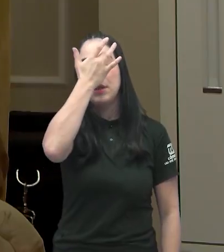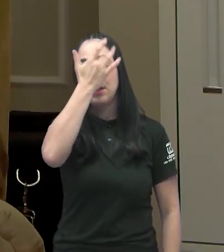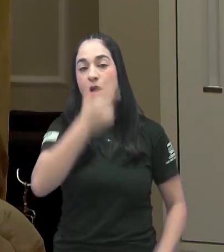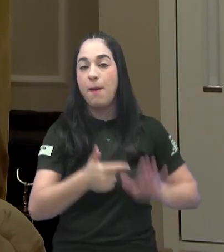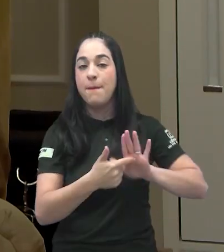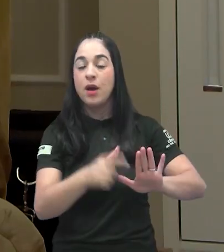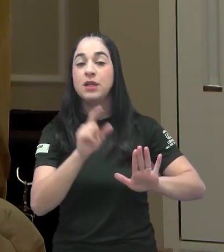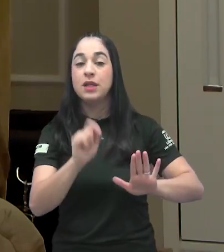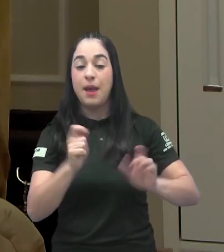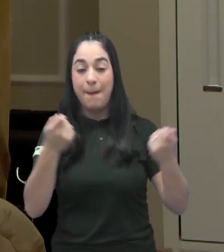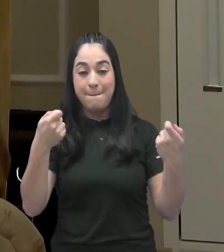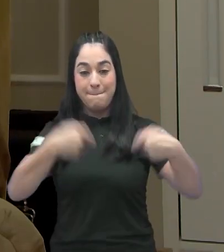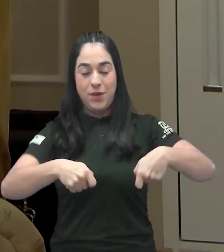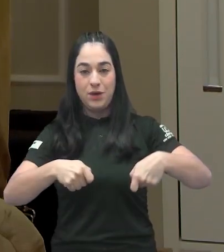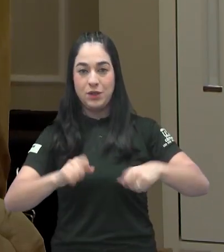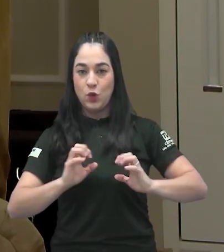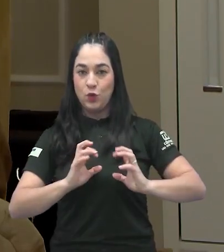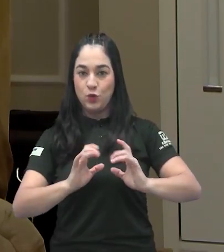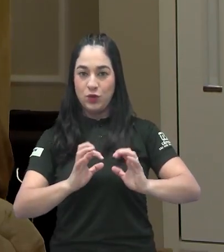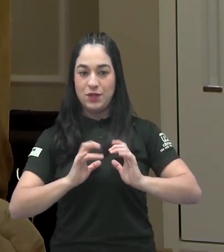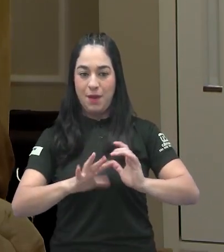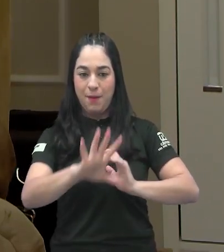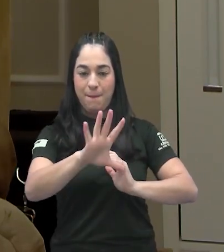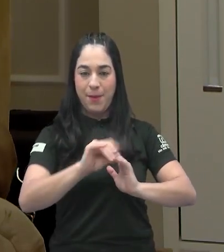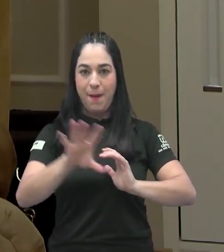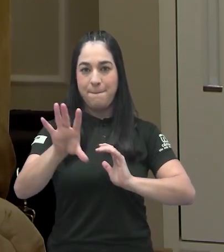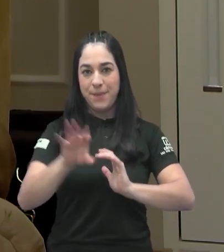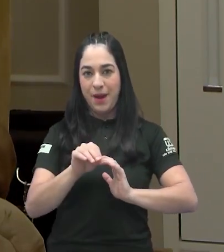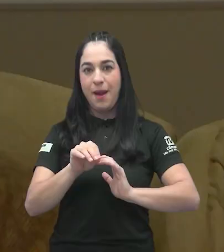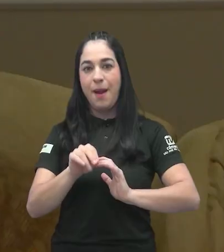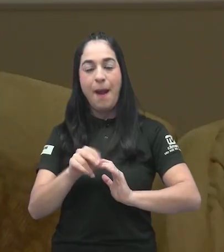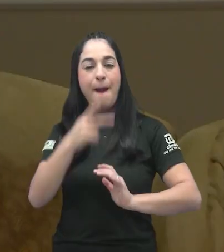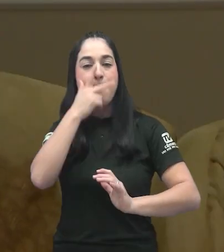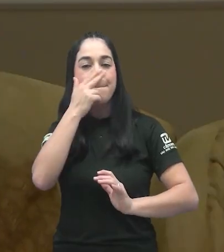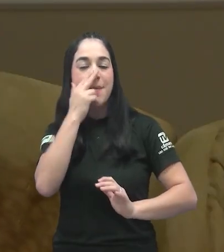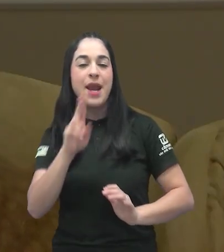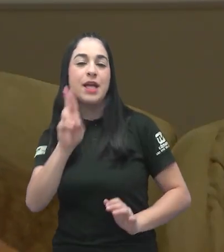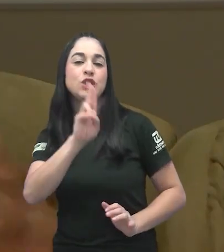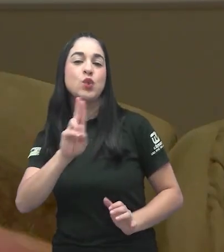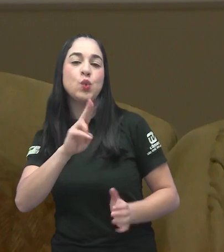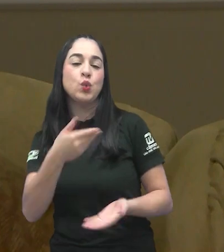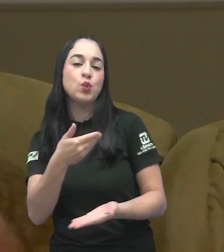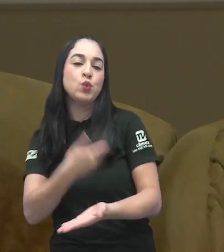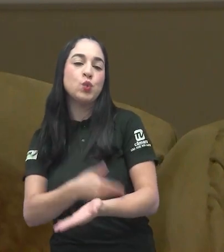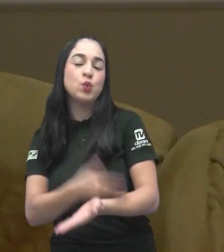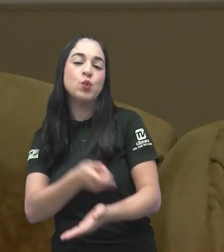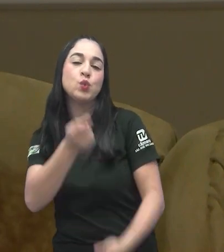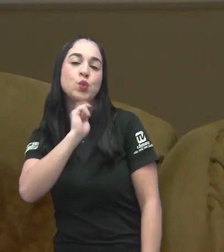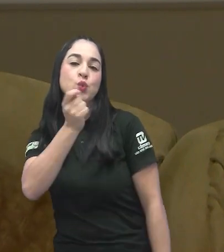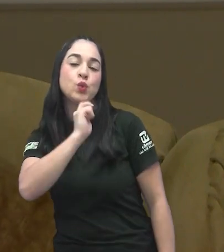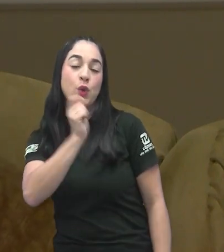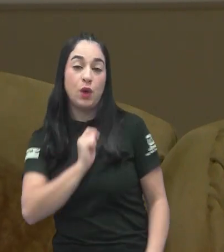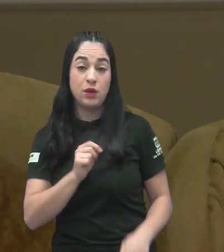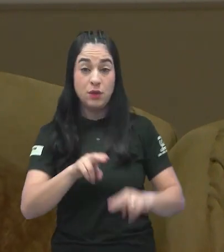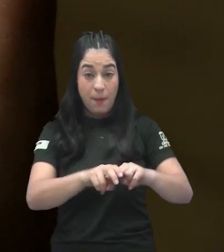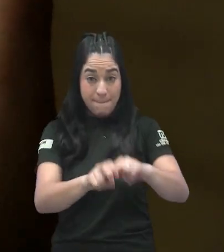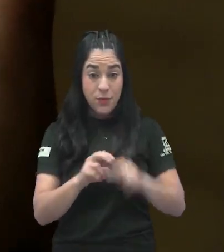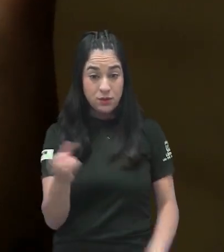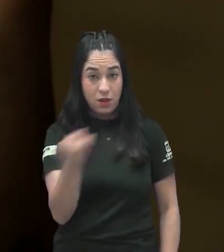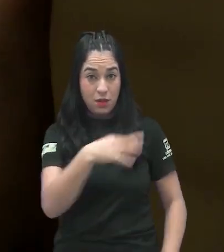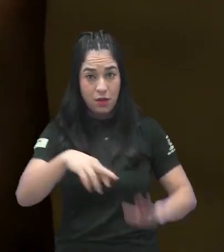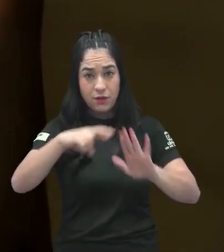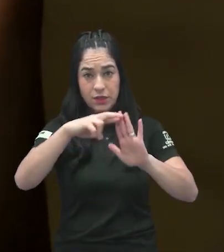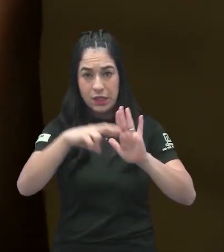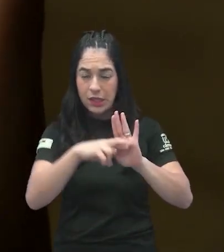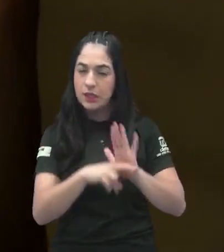apostas estimulam as áreas do prazer e da recompensa no cérebro, com efeito semelhante ao do uso de drogas.